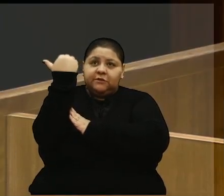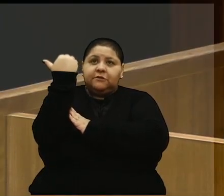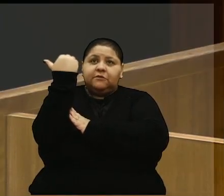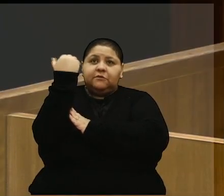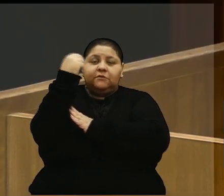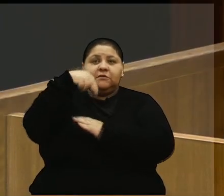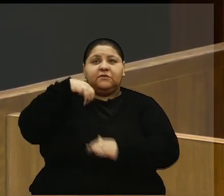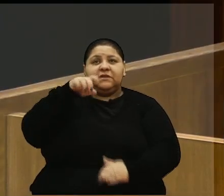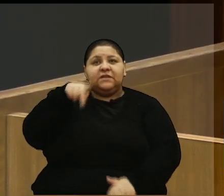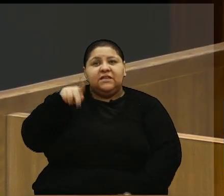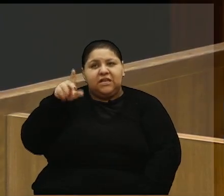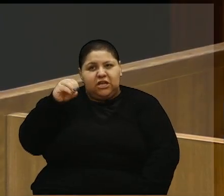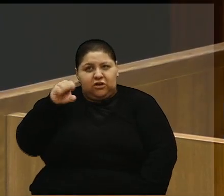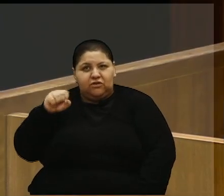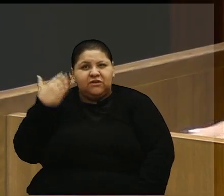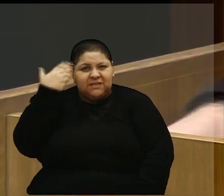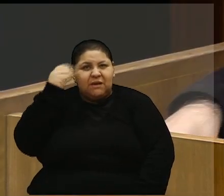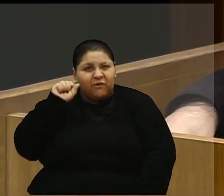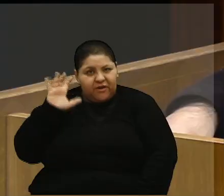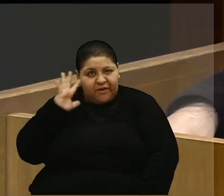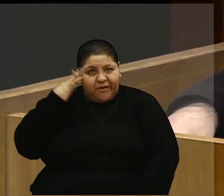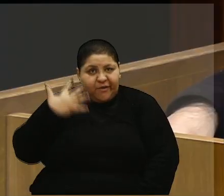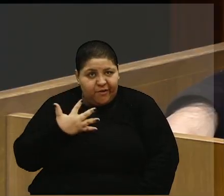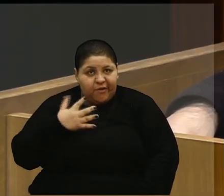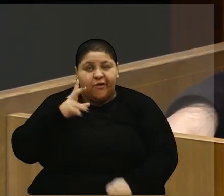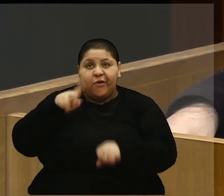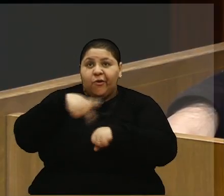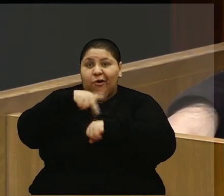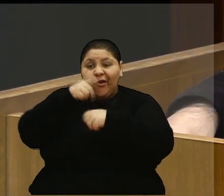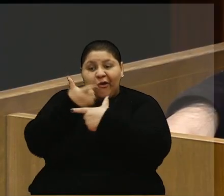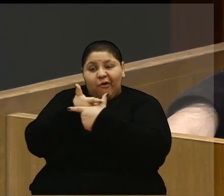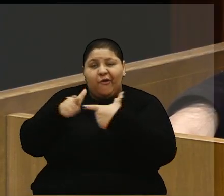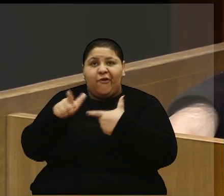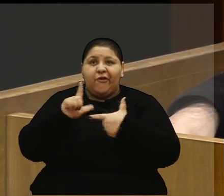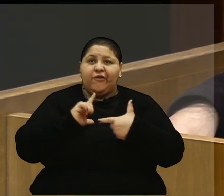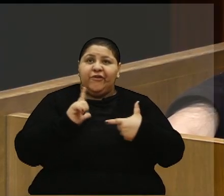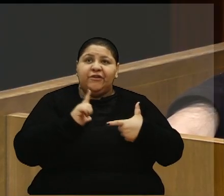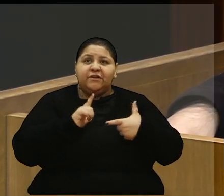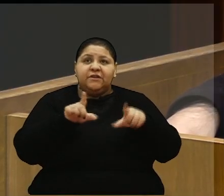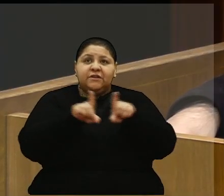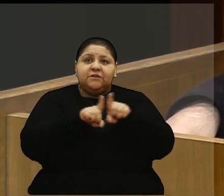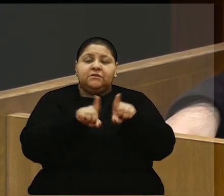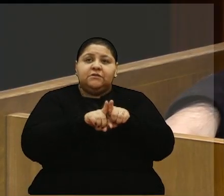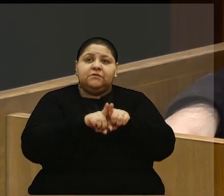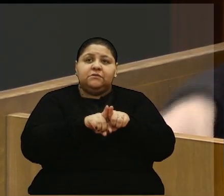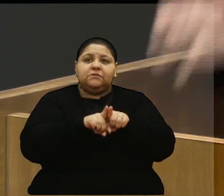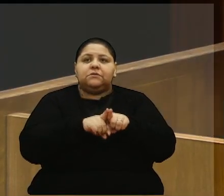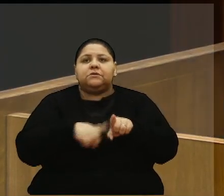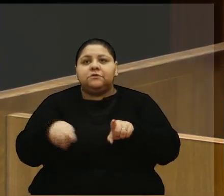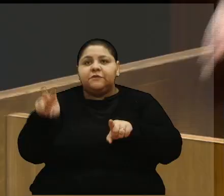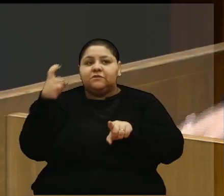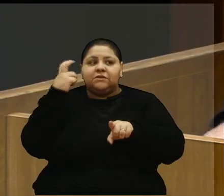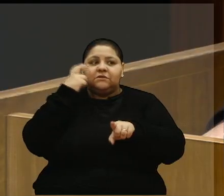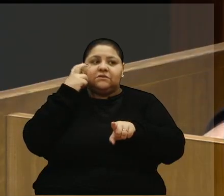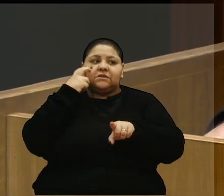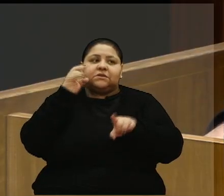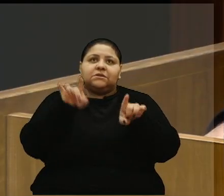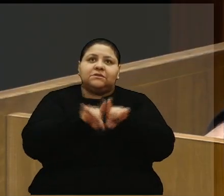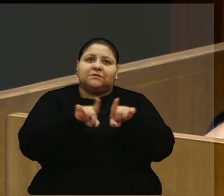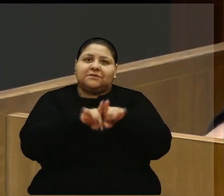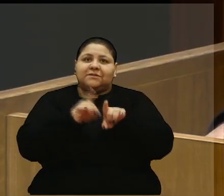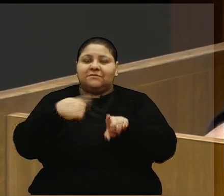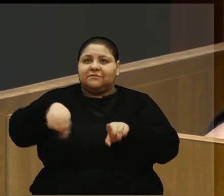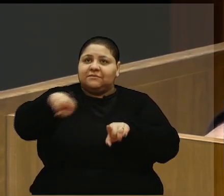Nixon, vereador Caleb. Sabe o que aconteceu? O país se dividiu quando teve o escândalo Watergate, Fantinel, lá atrás, quando foi o